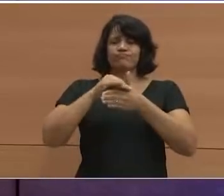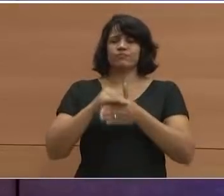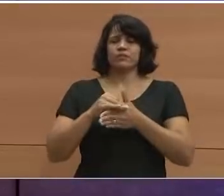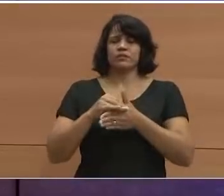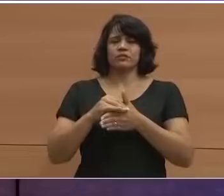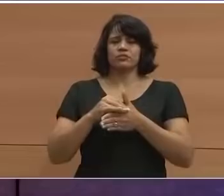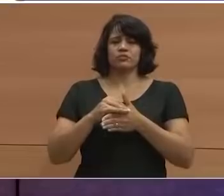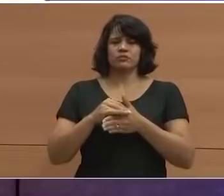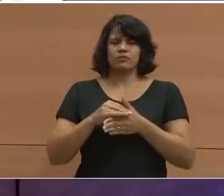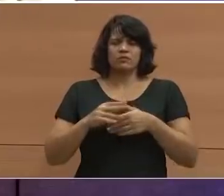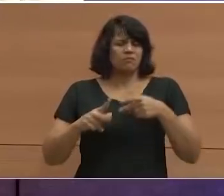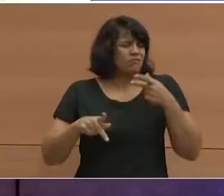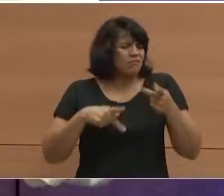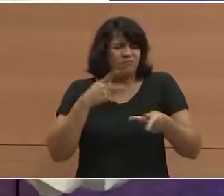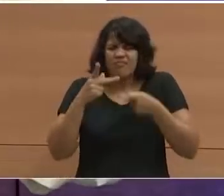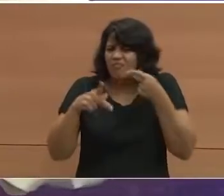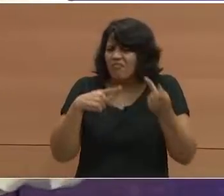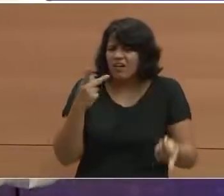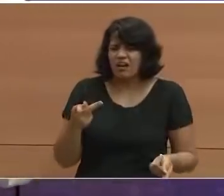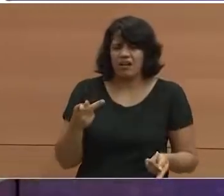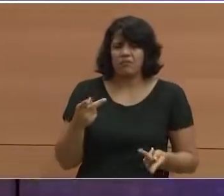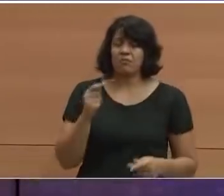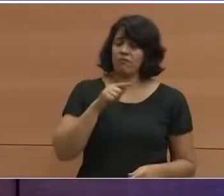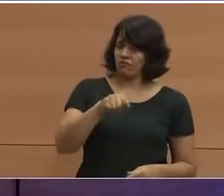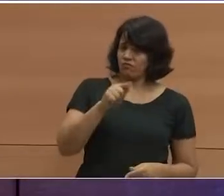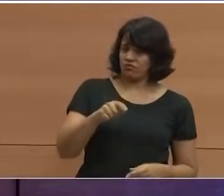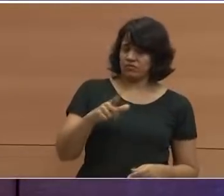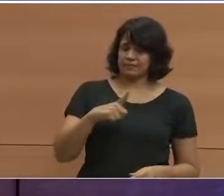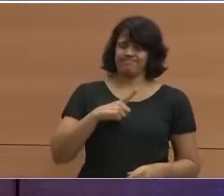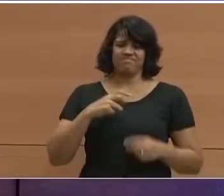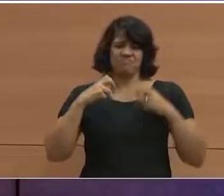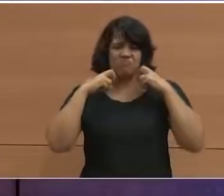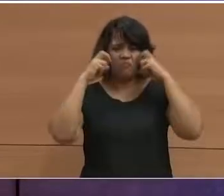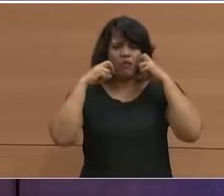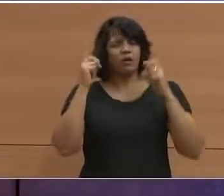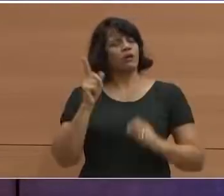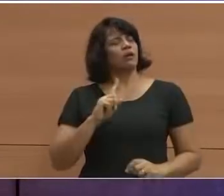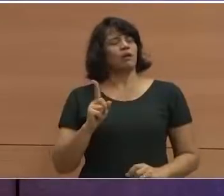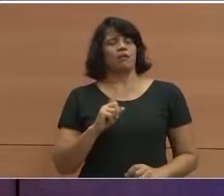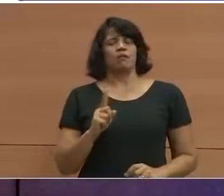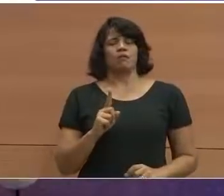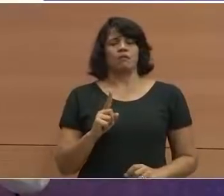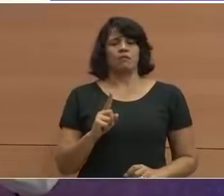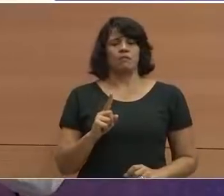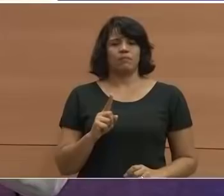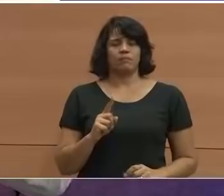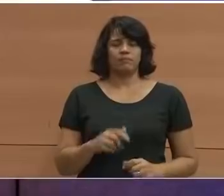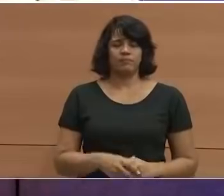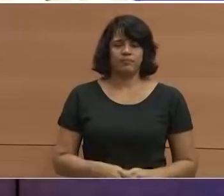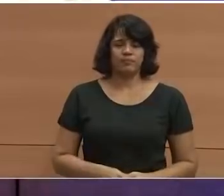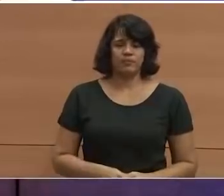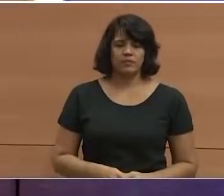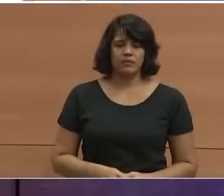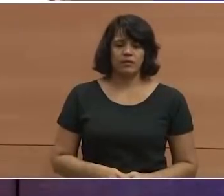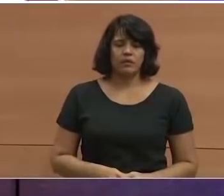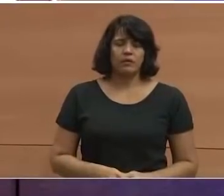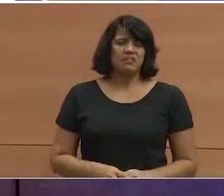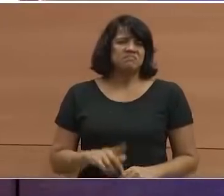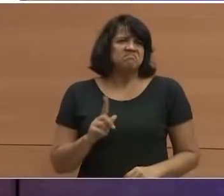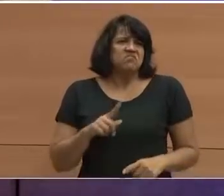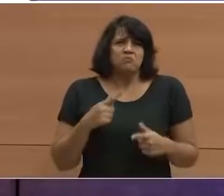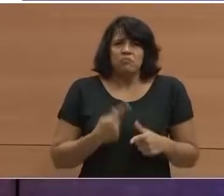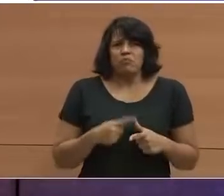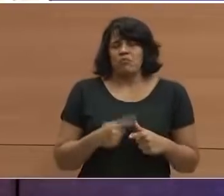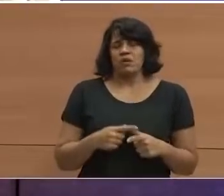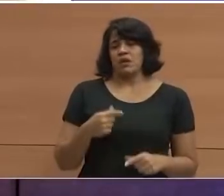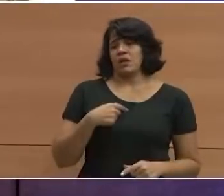envergonhar. Eu não digo isso para dizer que vocês estiveram errados todo esse tempo e eu estou certo. Não, não estou preocupado em fazer